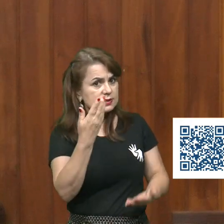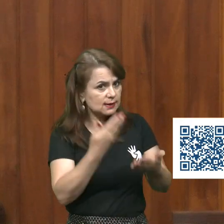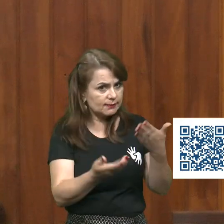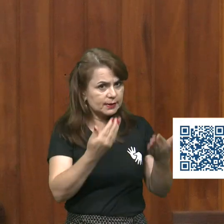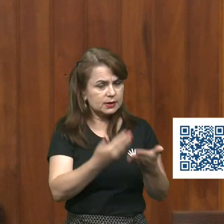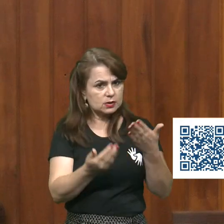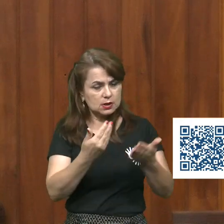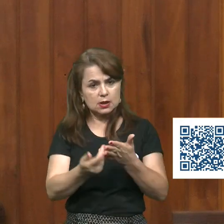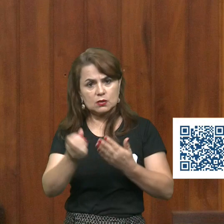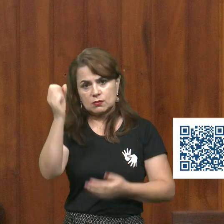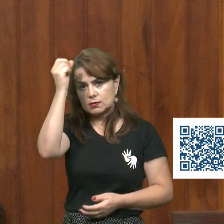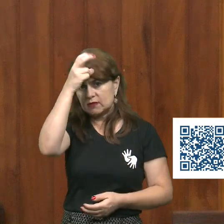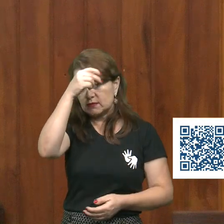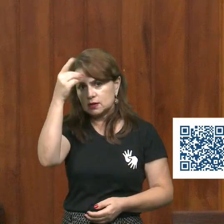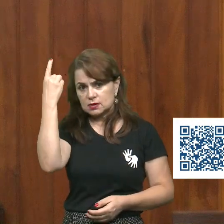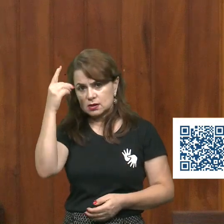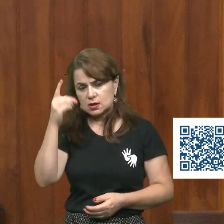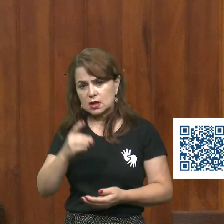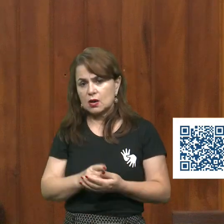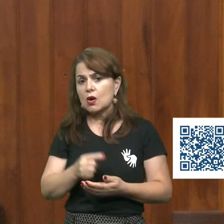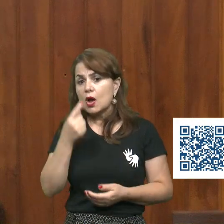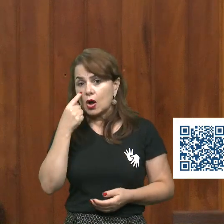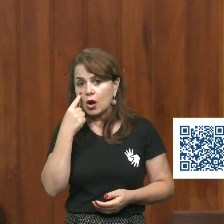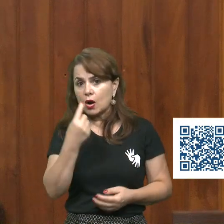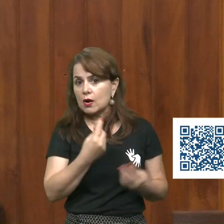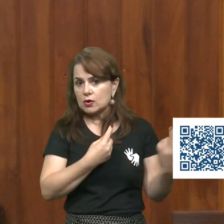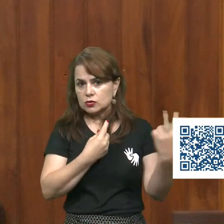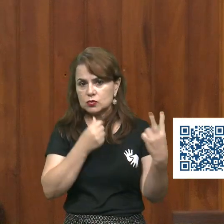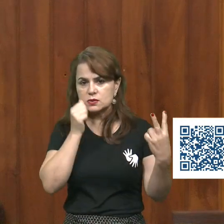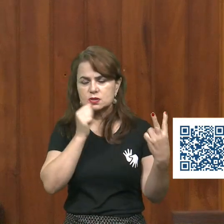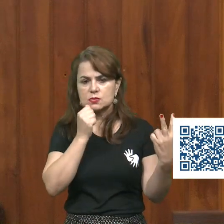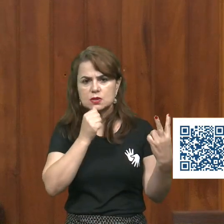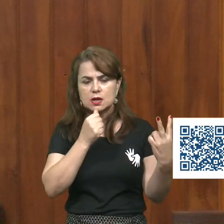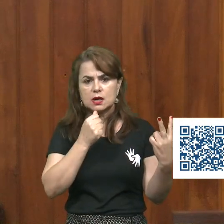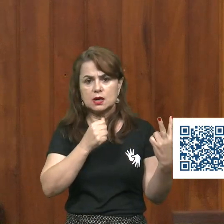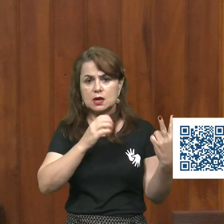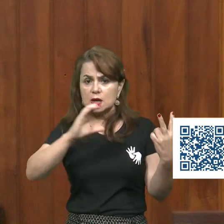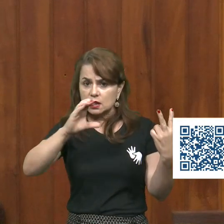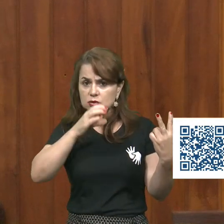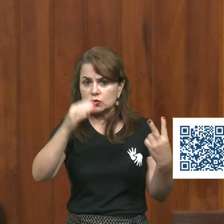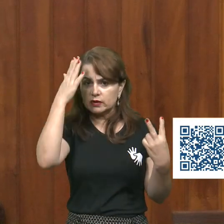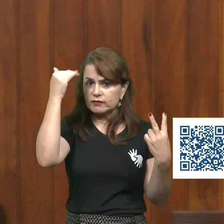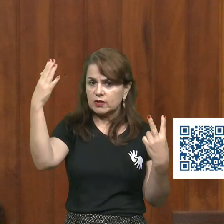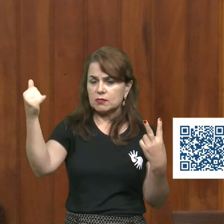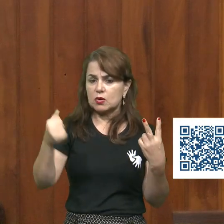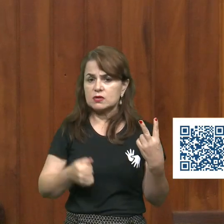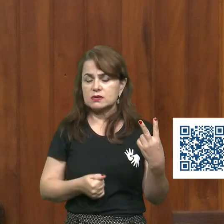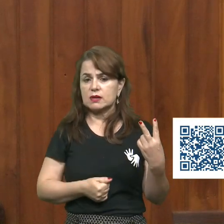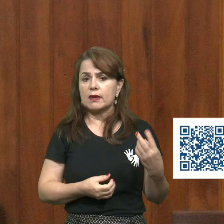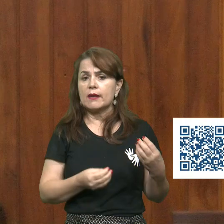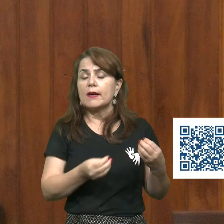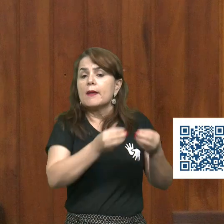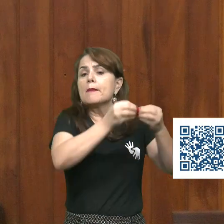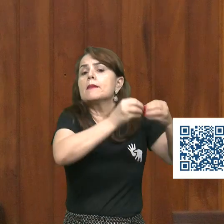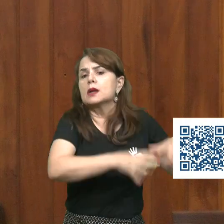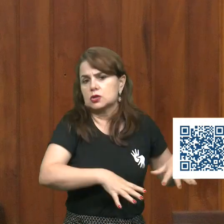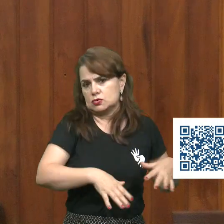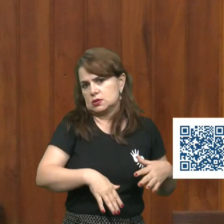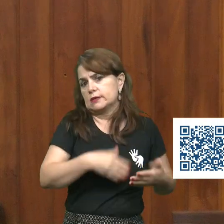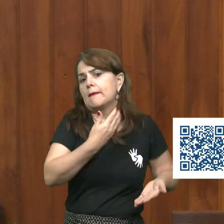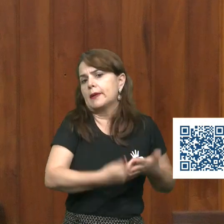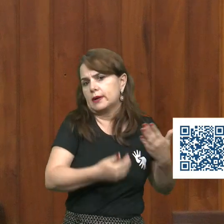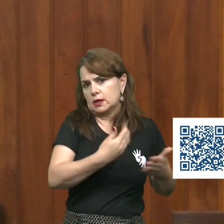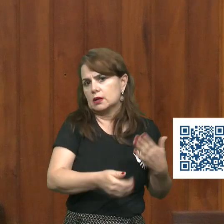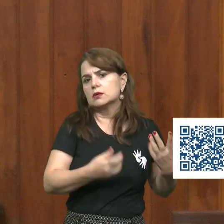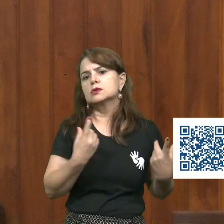do prefeito Daniel Alonso? Tá aí, ó, as irmãs Barbosa, mais uma vítima aí, mais uma dupla de vítimas. Vou